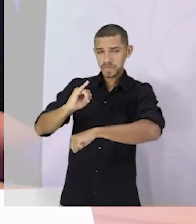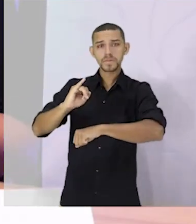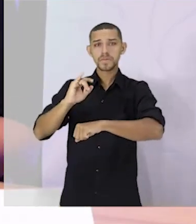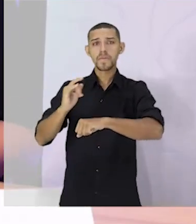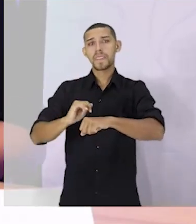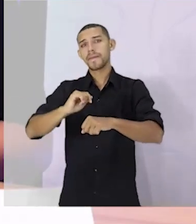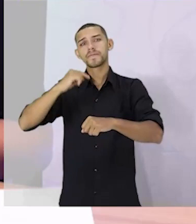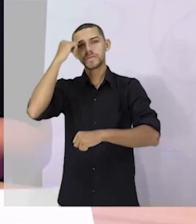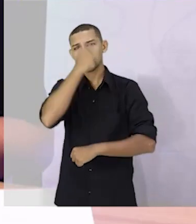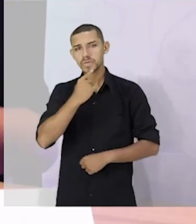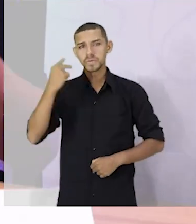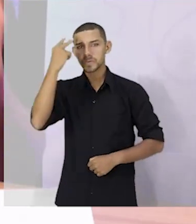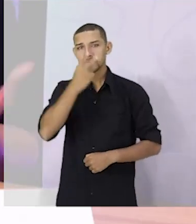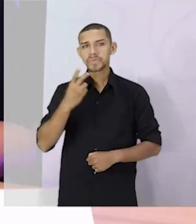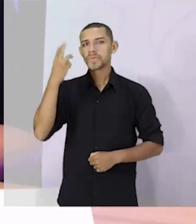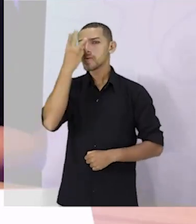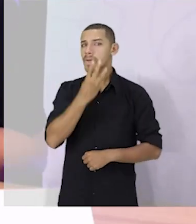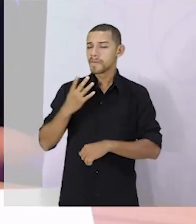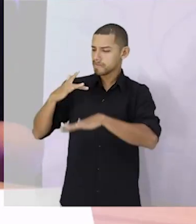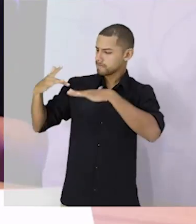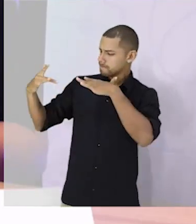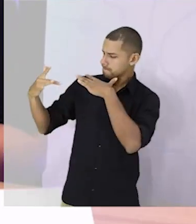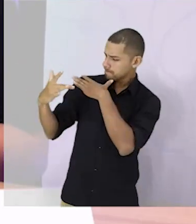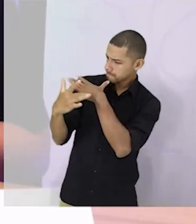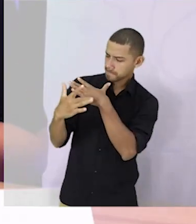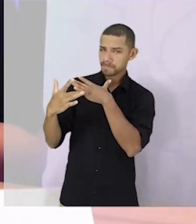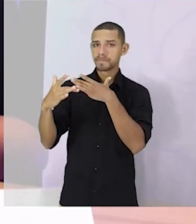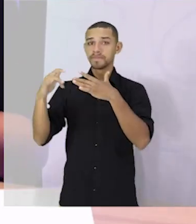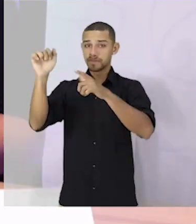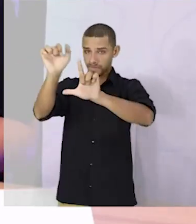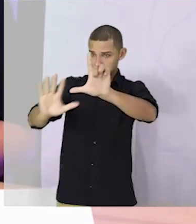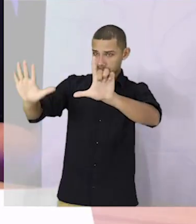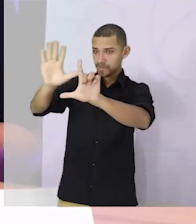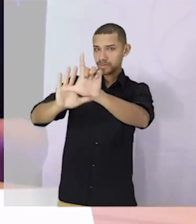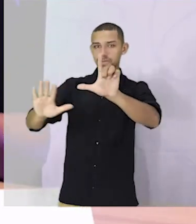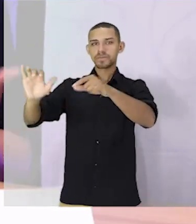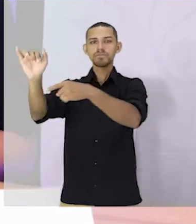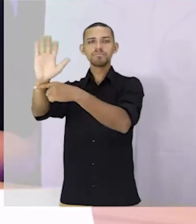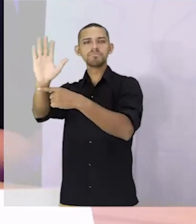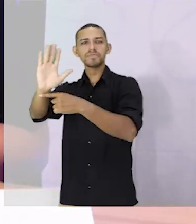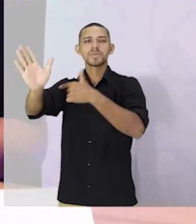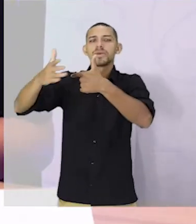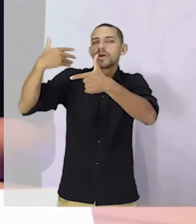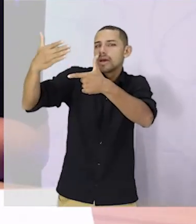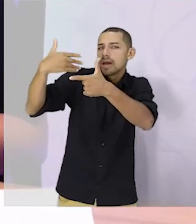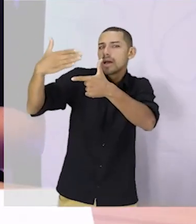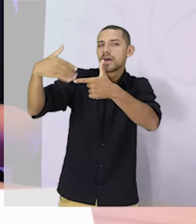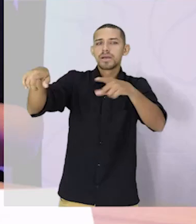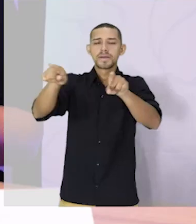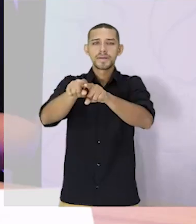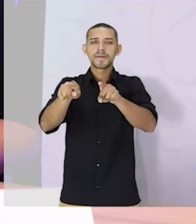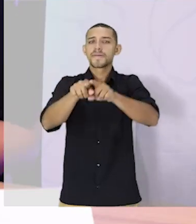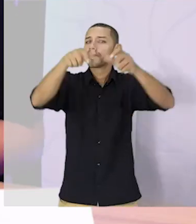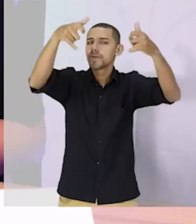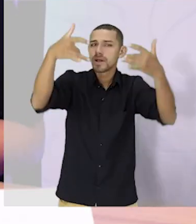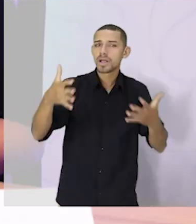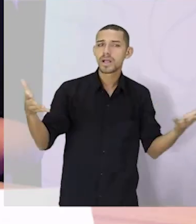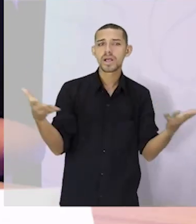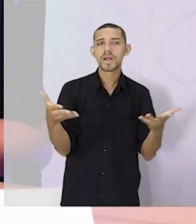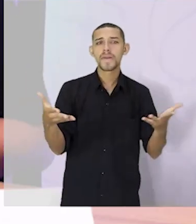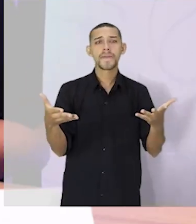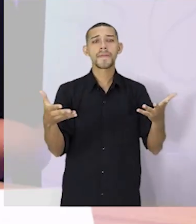passavam horas nas redes sociais, em plataformas como filmes e séries. E para falar um pouco mais